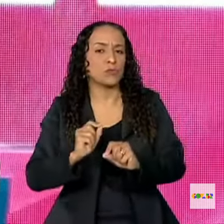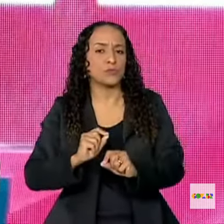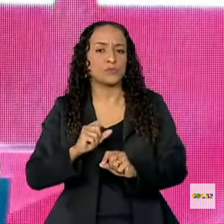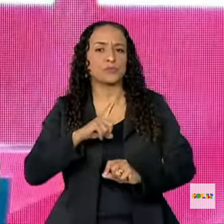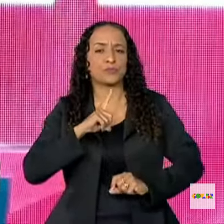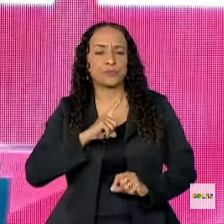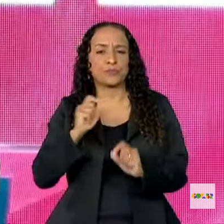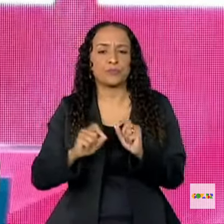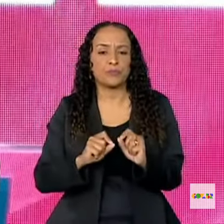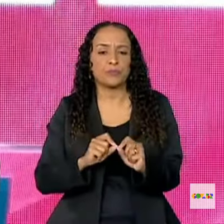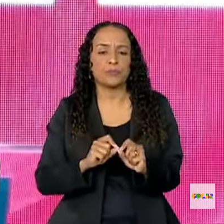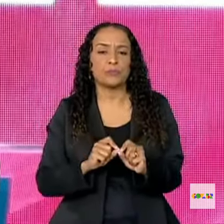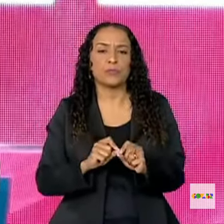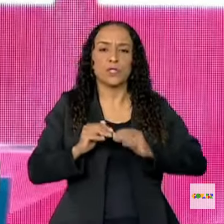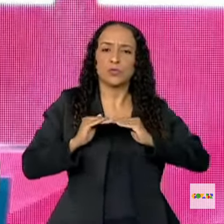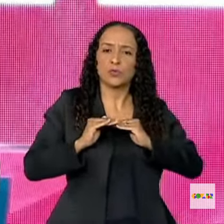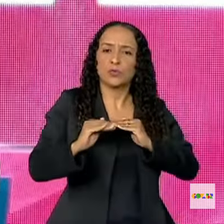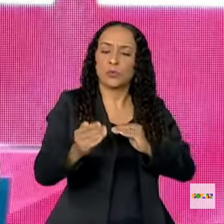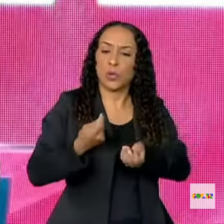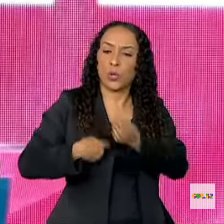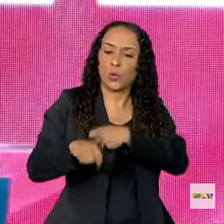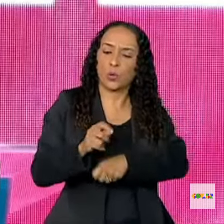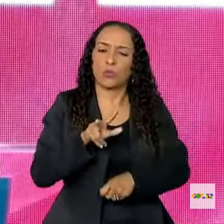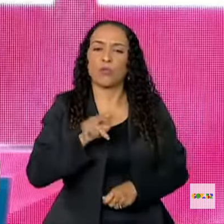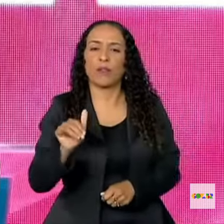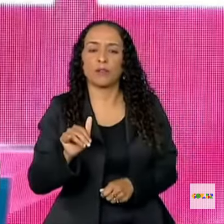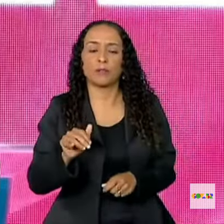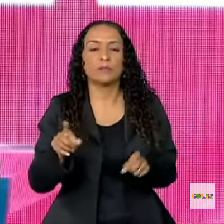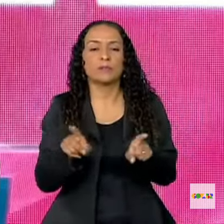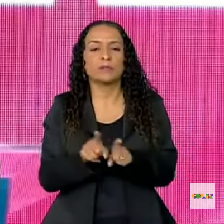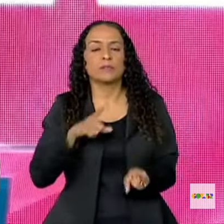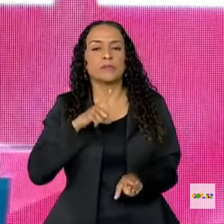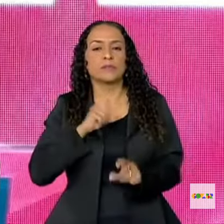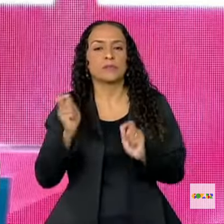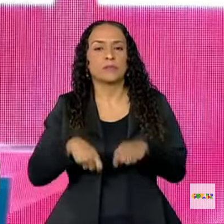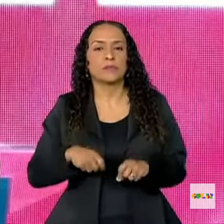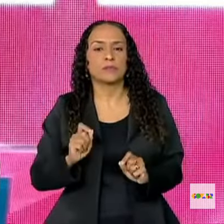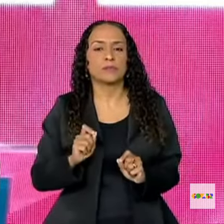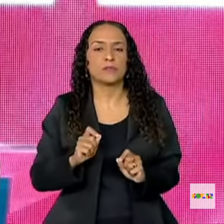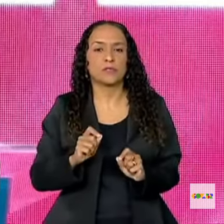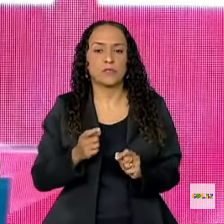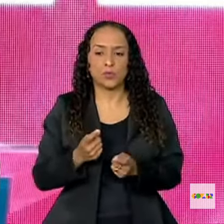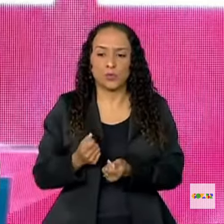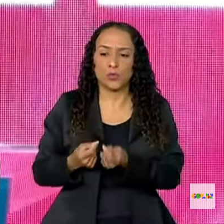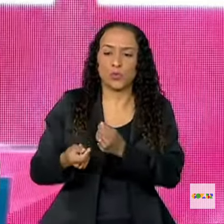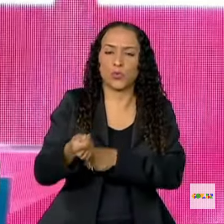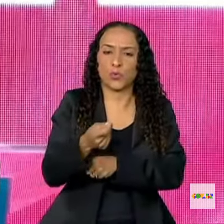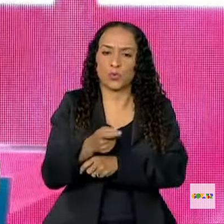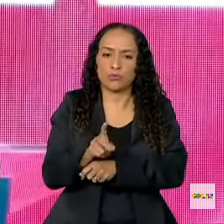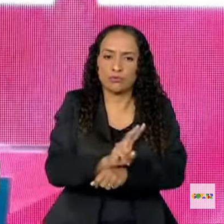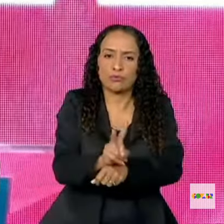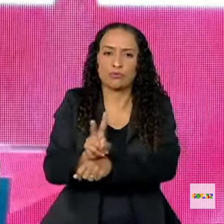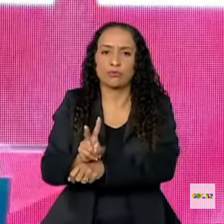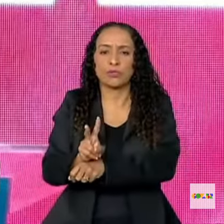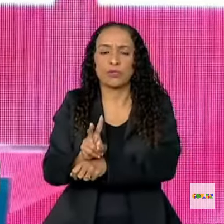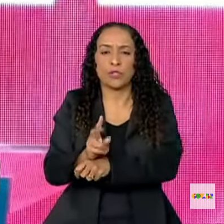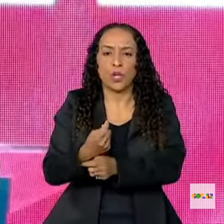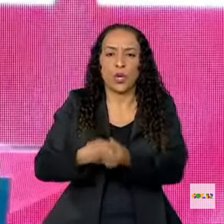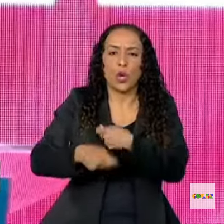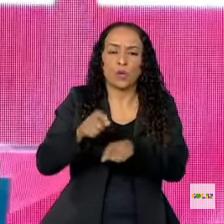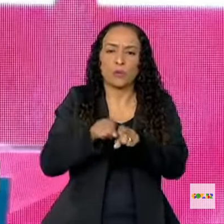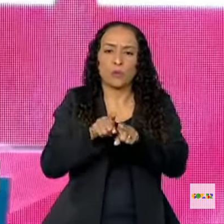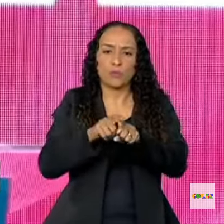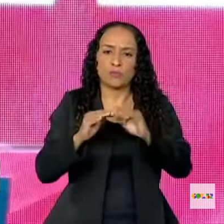ter estabilidade Econômica para que a gente tivesse estabilidade fiscal estabilidade Econômica a gente